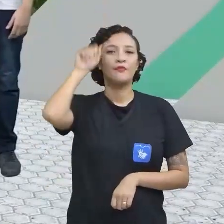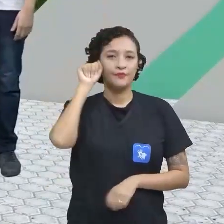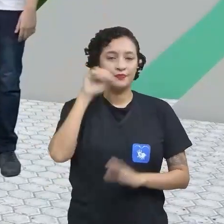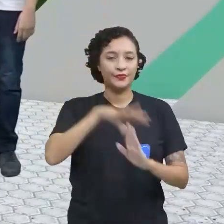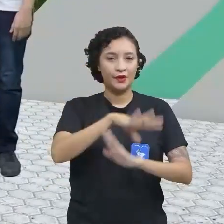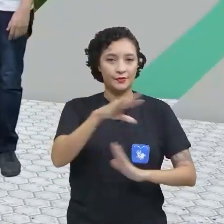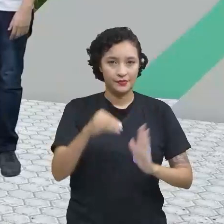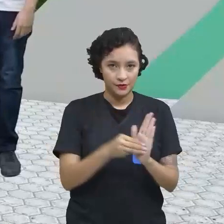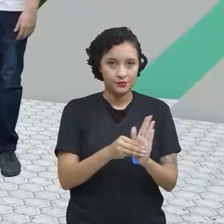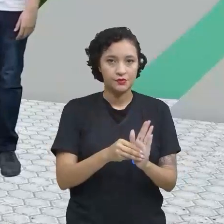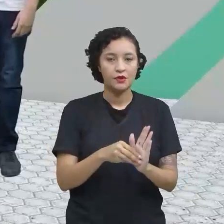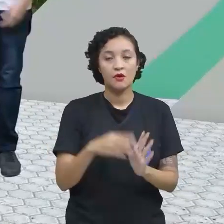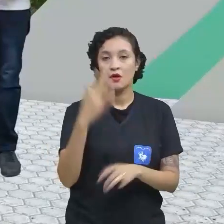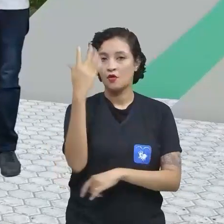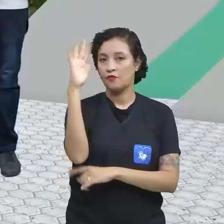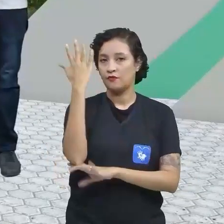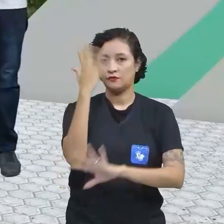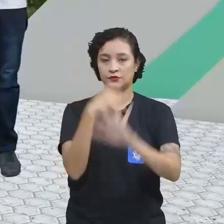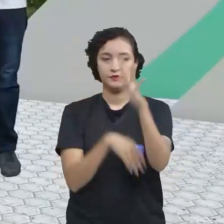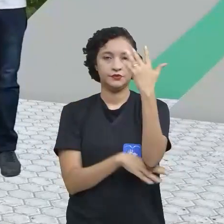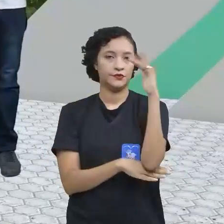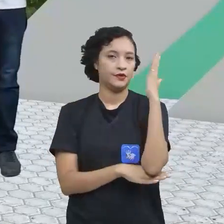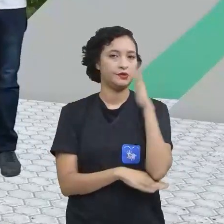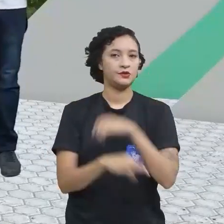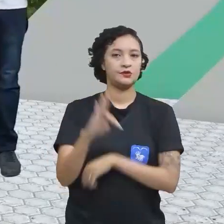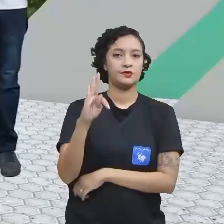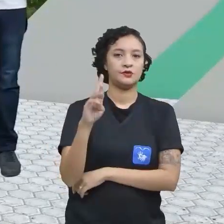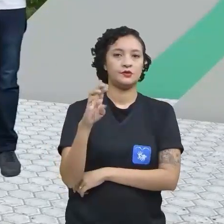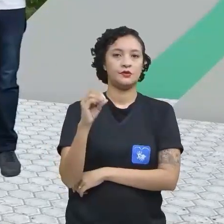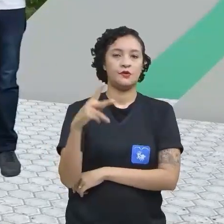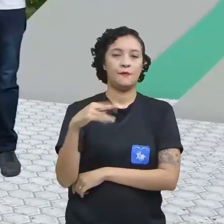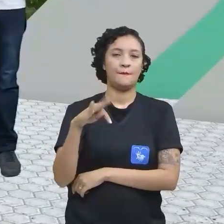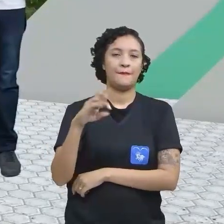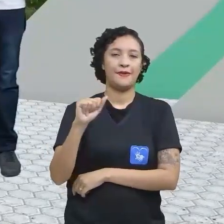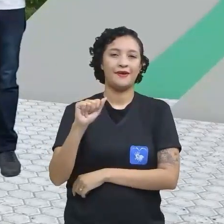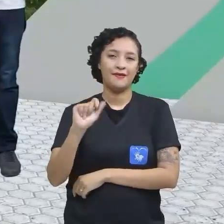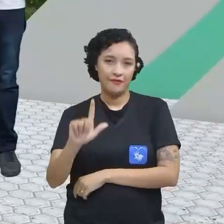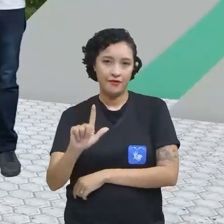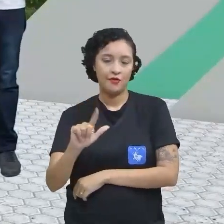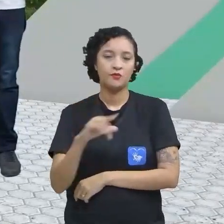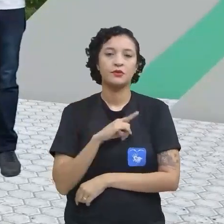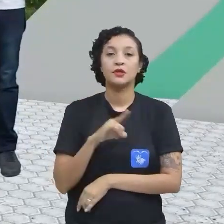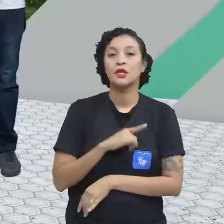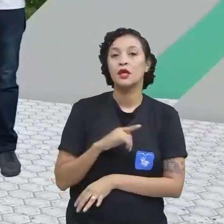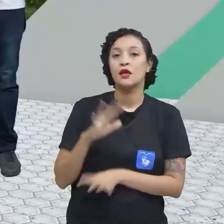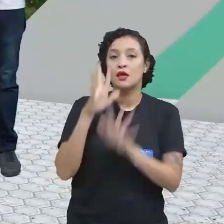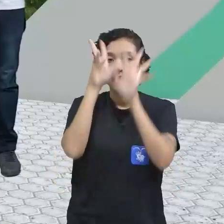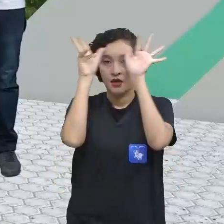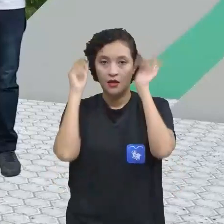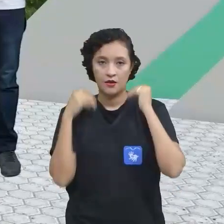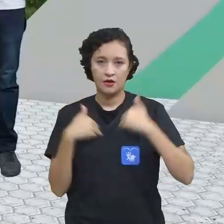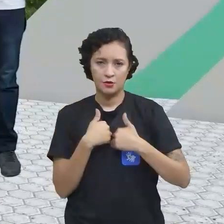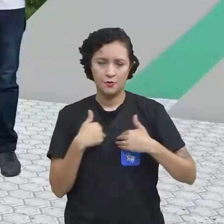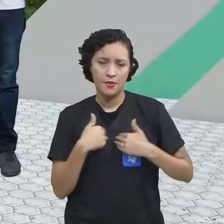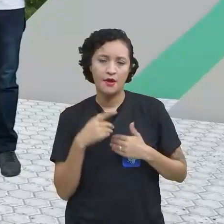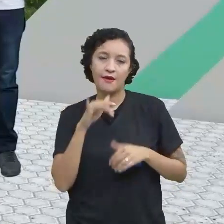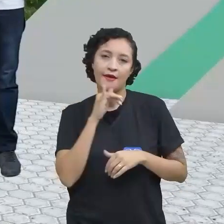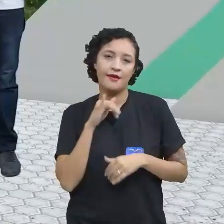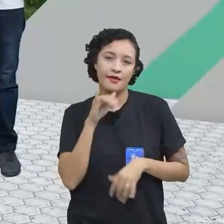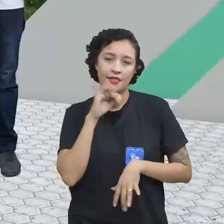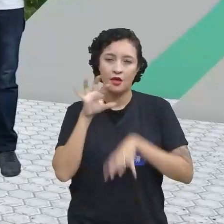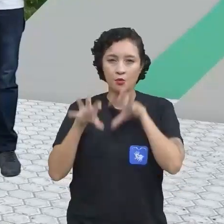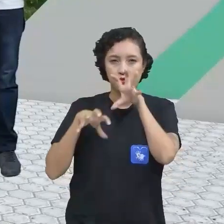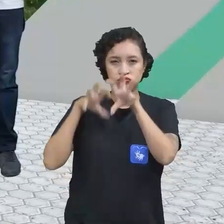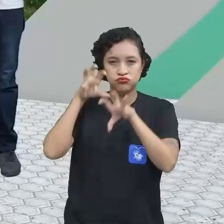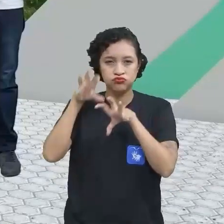a floresta tropical. Na floresta tropical existem os animais que convivem entre si lá, como a onça, né, que nós já vimos,